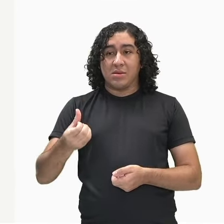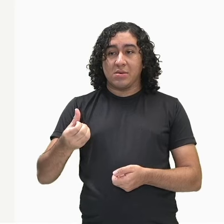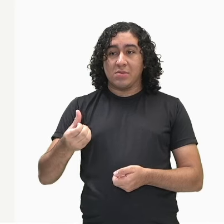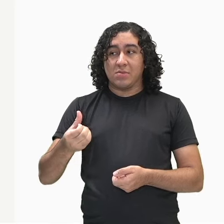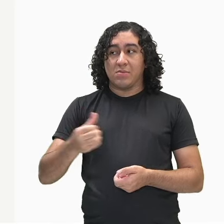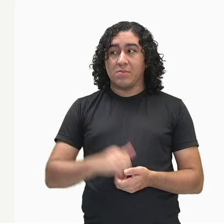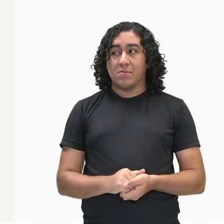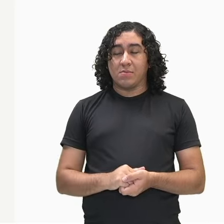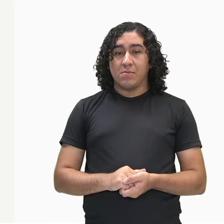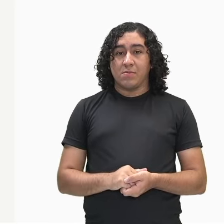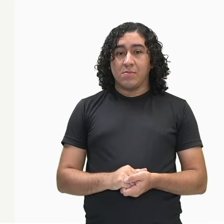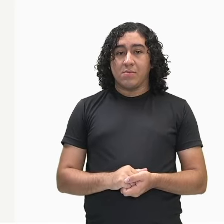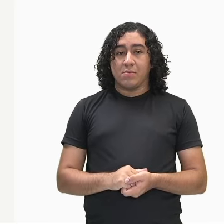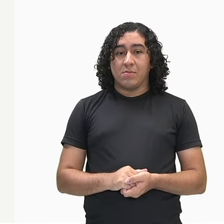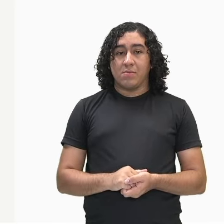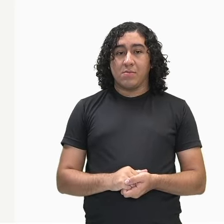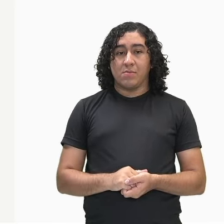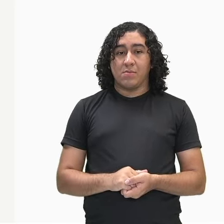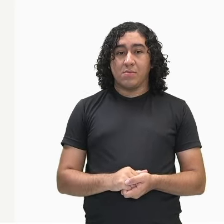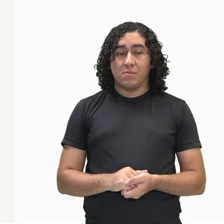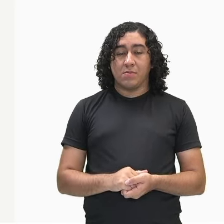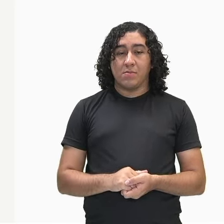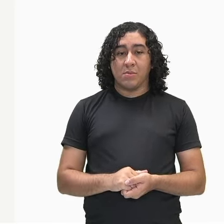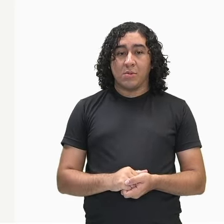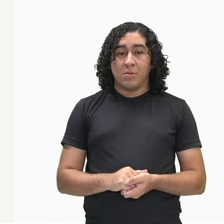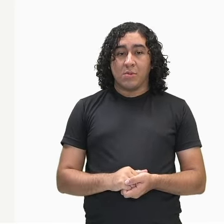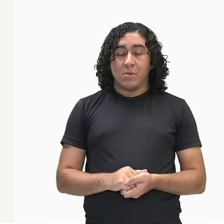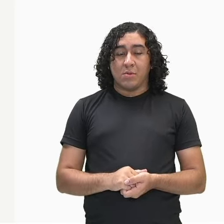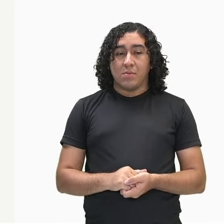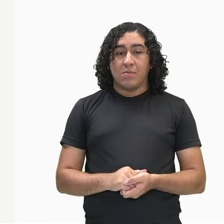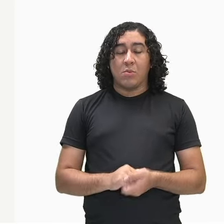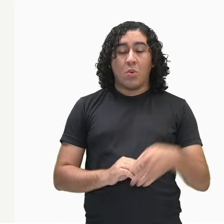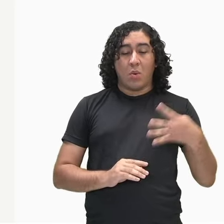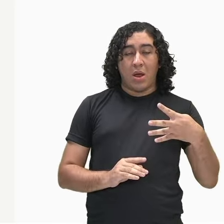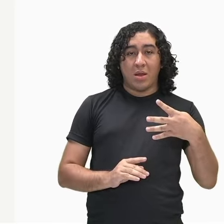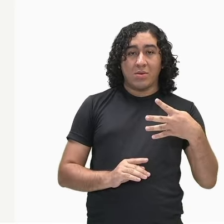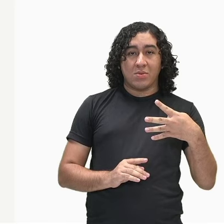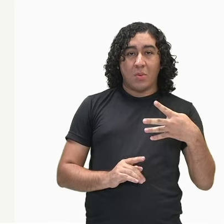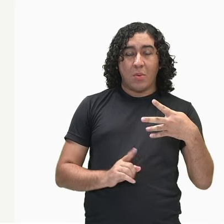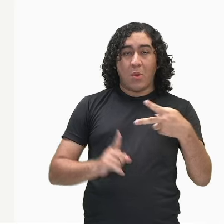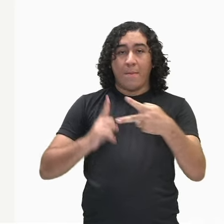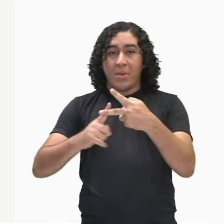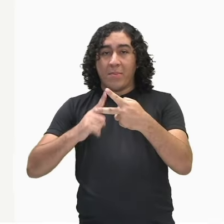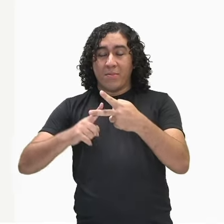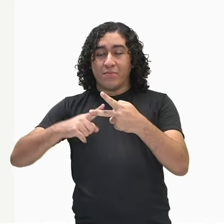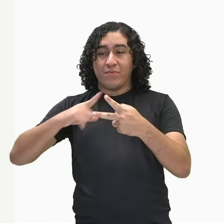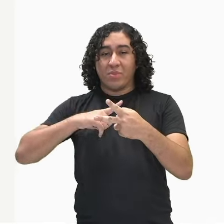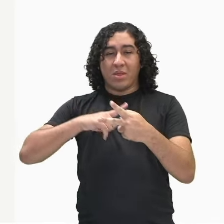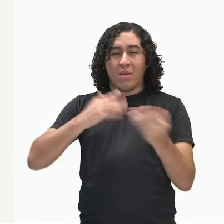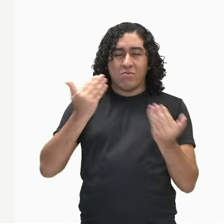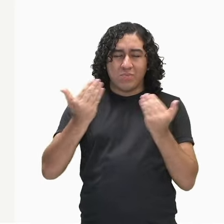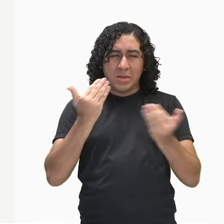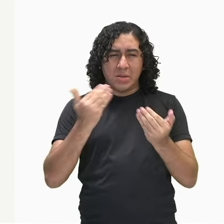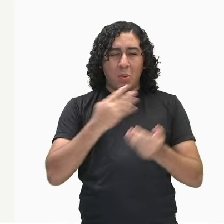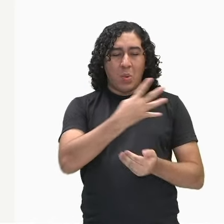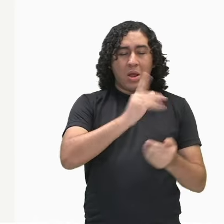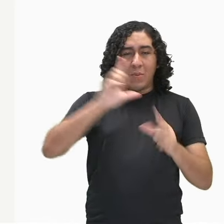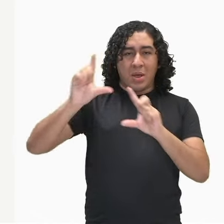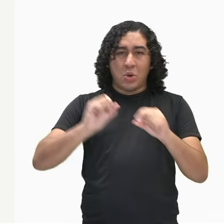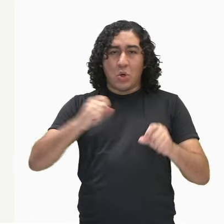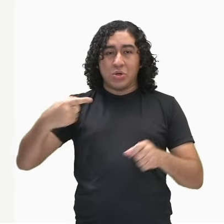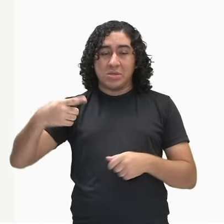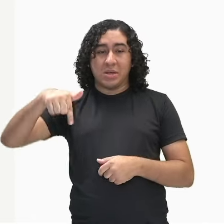é um 4 menor que 7. Uma forma de você lembrar, tá? Ou também que o lado